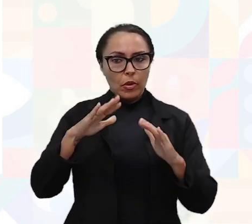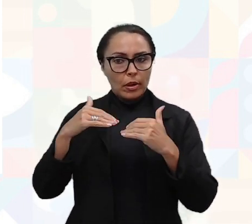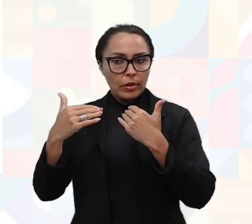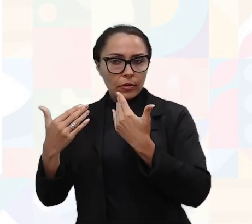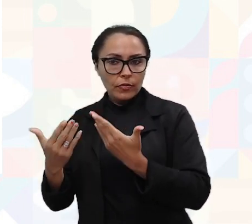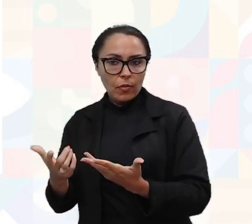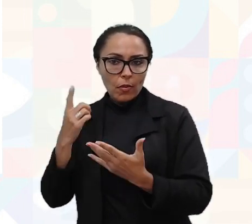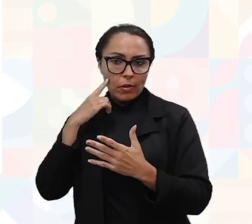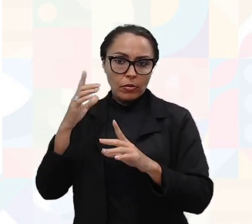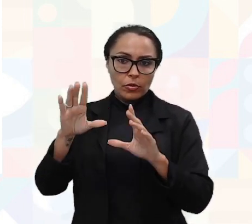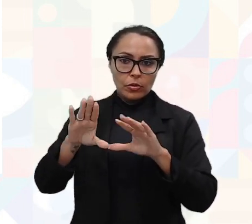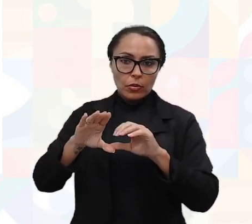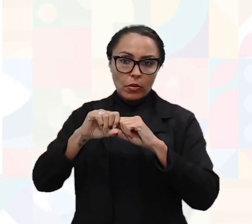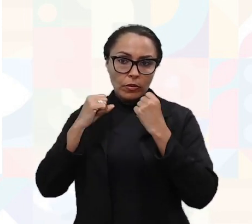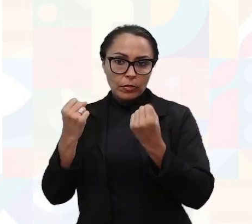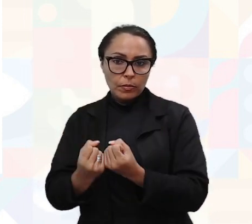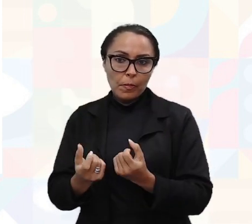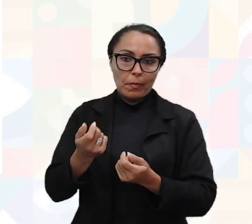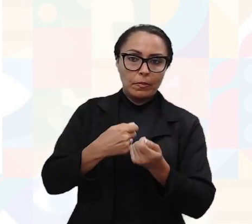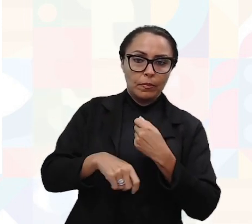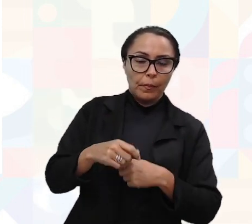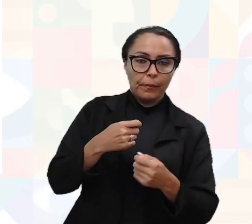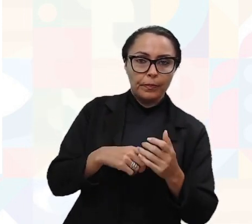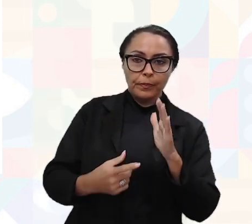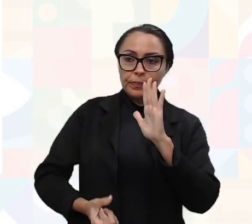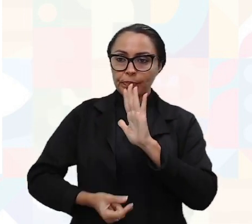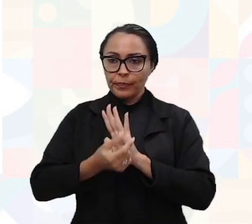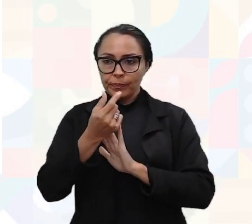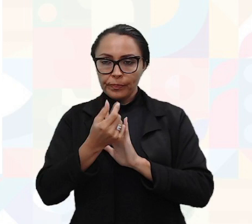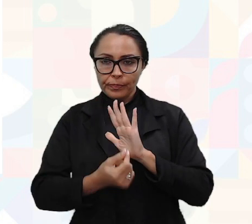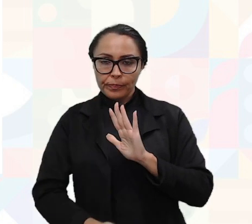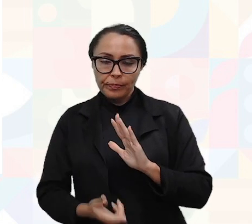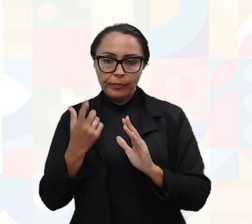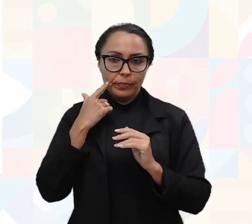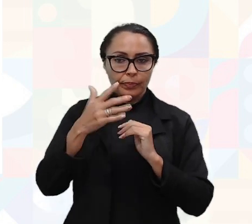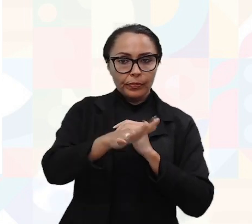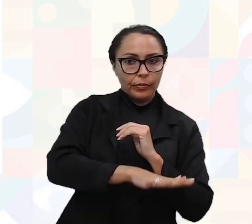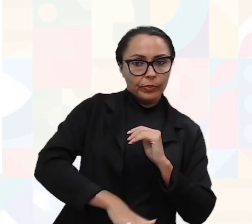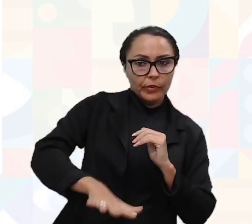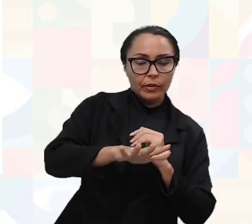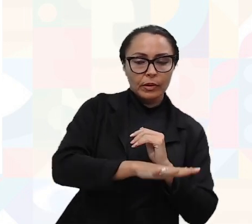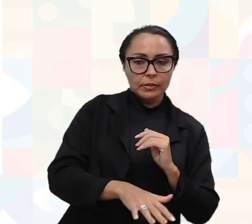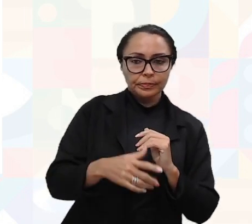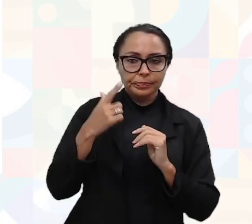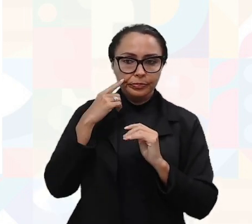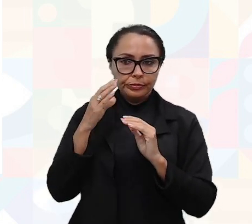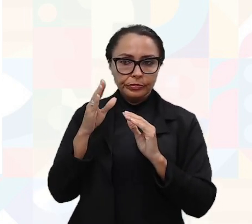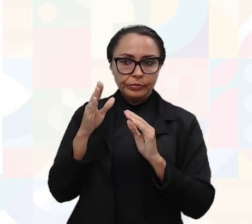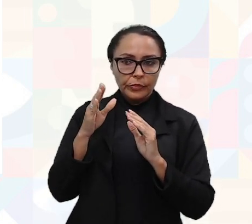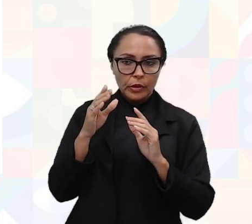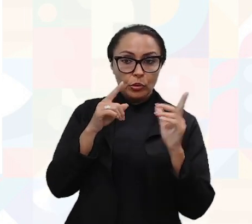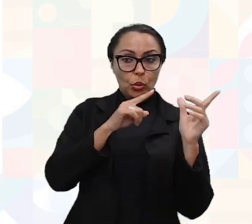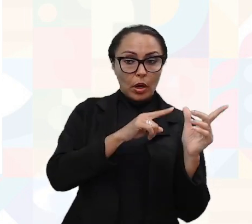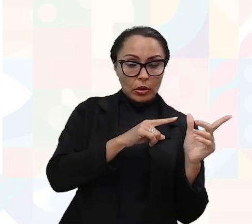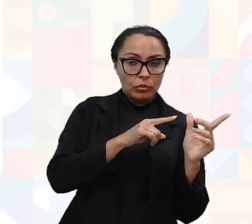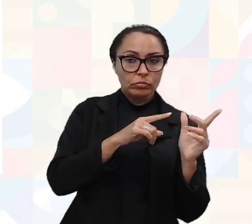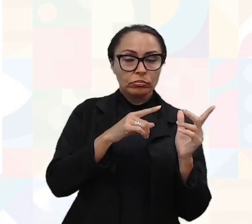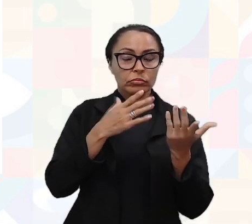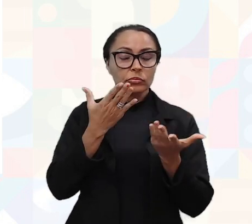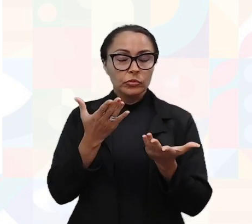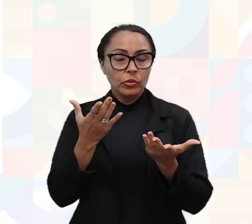entorno social, econômico e financeiro, além do ambiente. Aqui do lado esquerdo nós